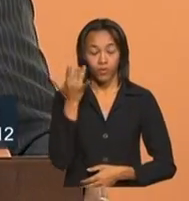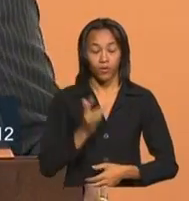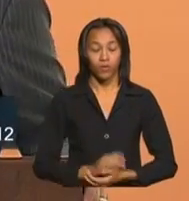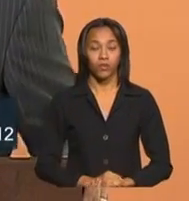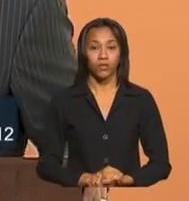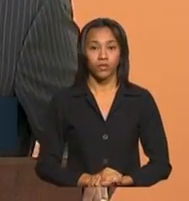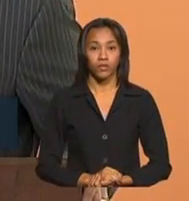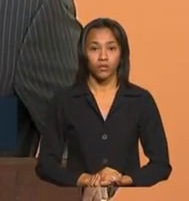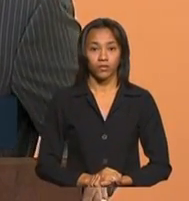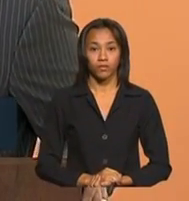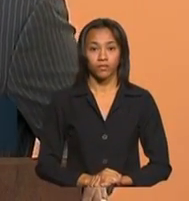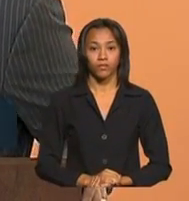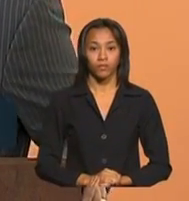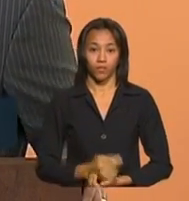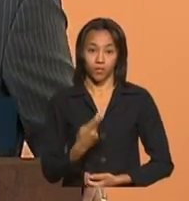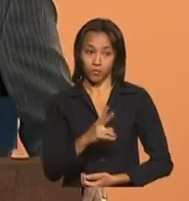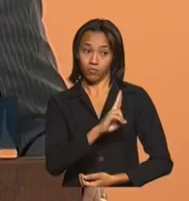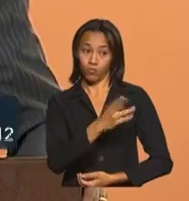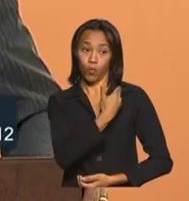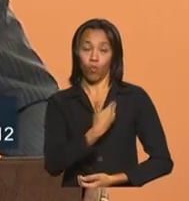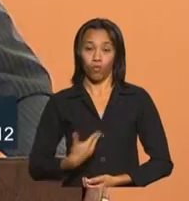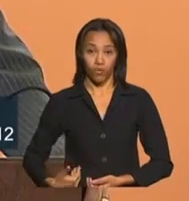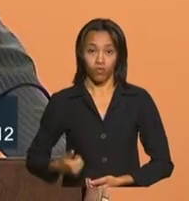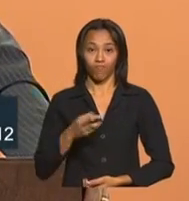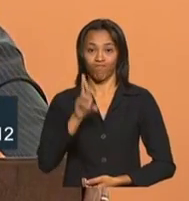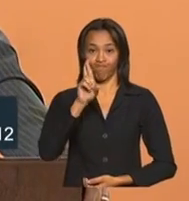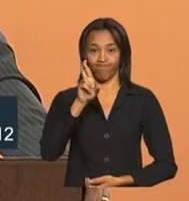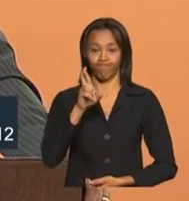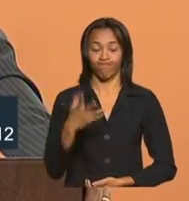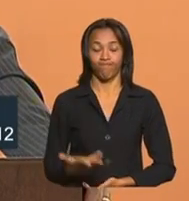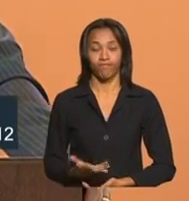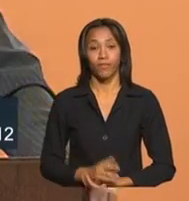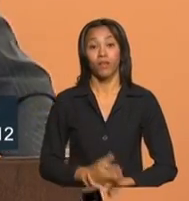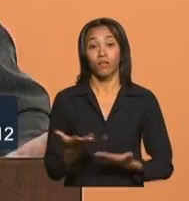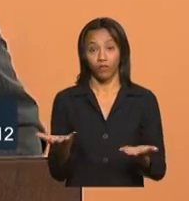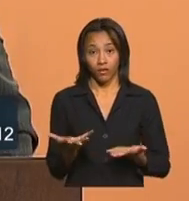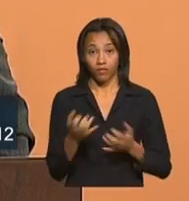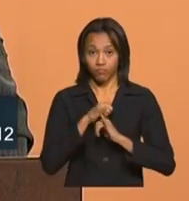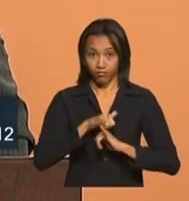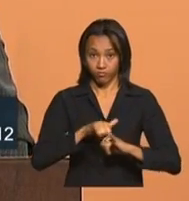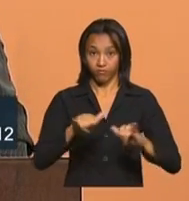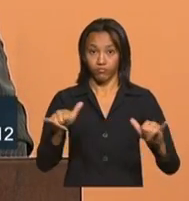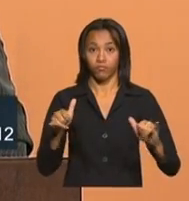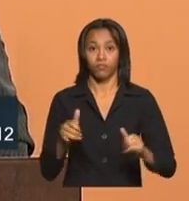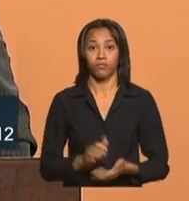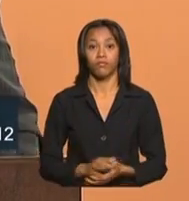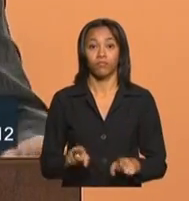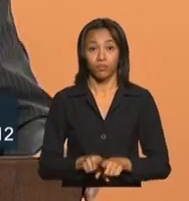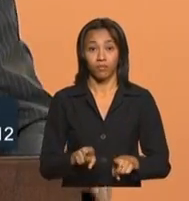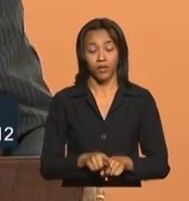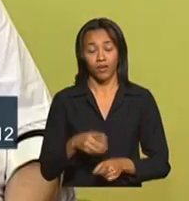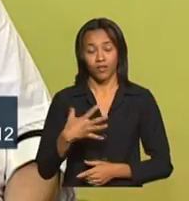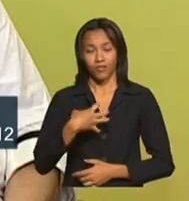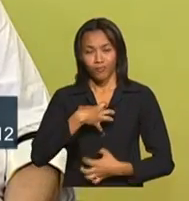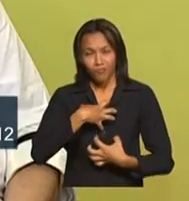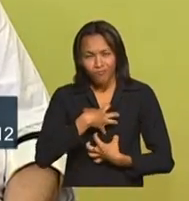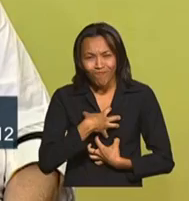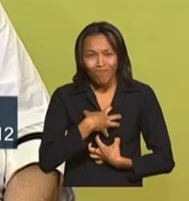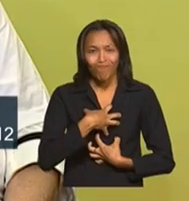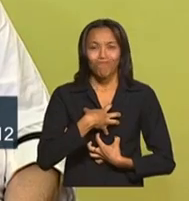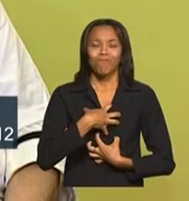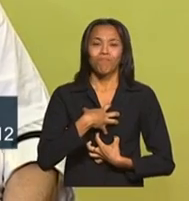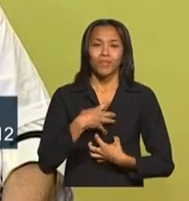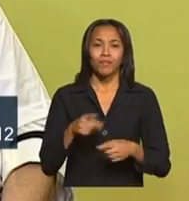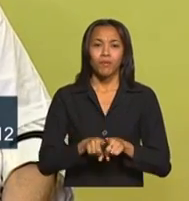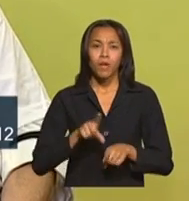em nome do seu governo, senhora presidente, eu gostaria de transmitir a nossa solidariedade e as